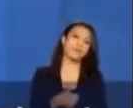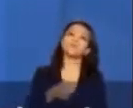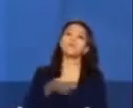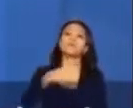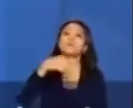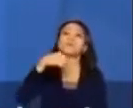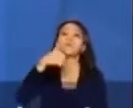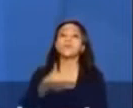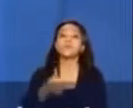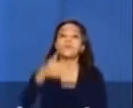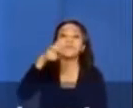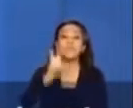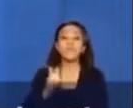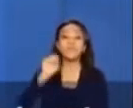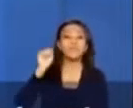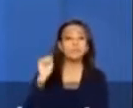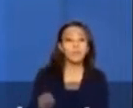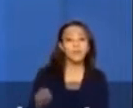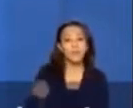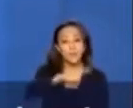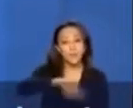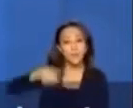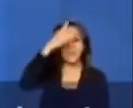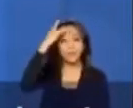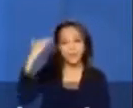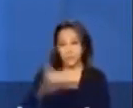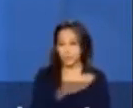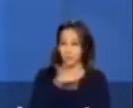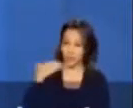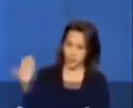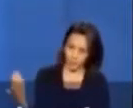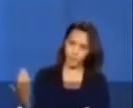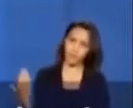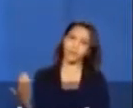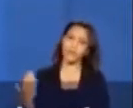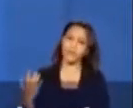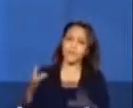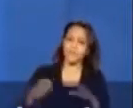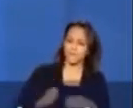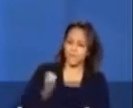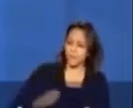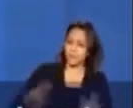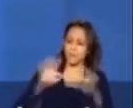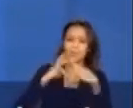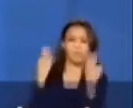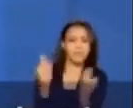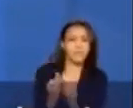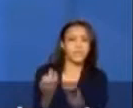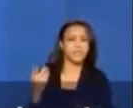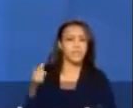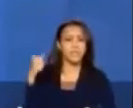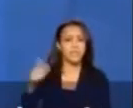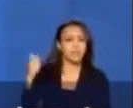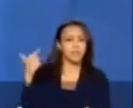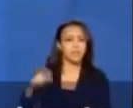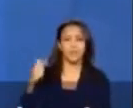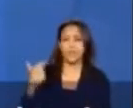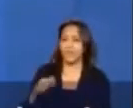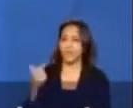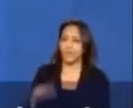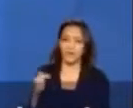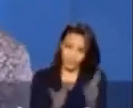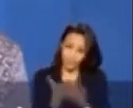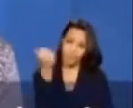vidas perdidas nessa nação. As vidas e famílias que não tiveram os seus familiares